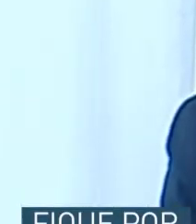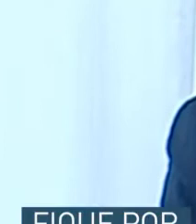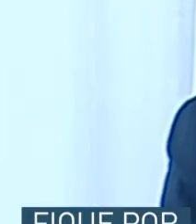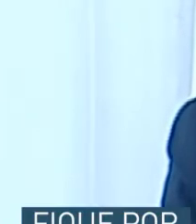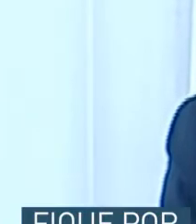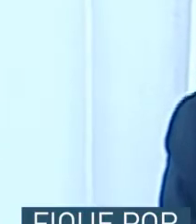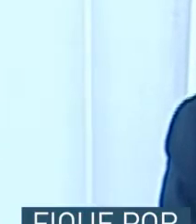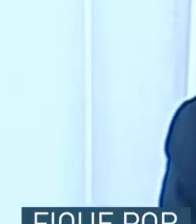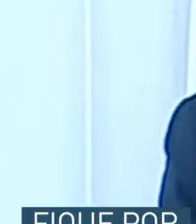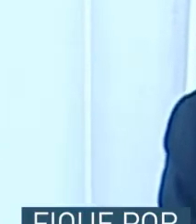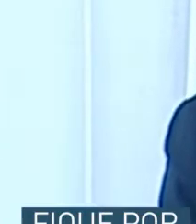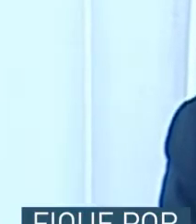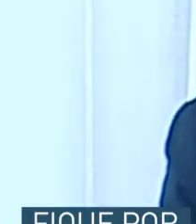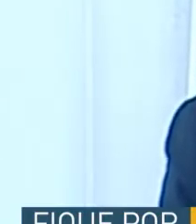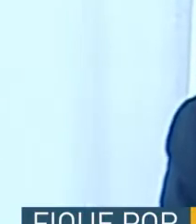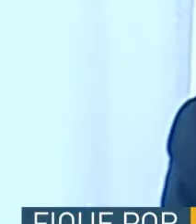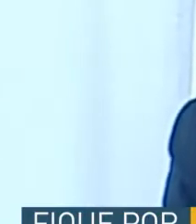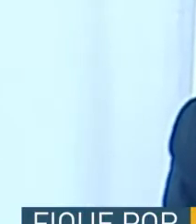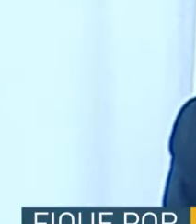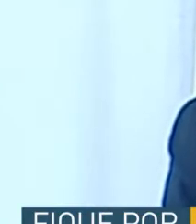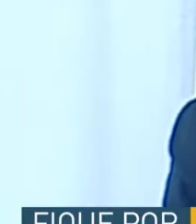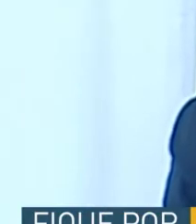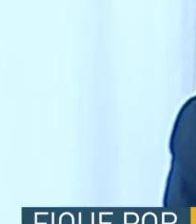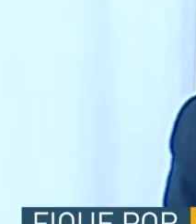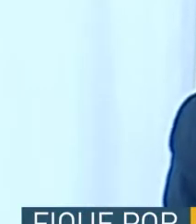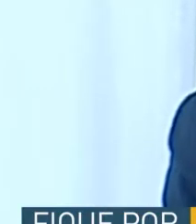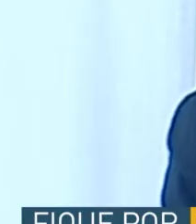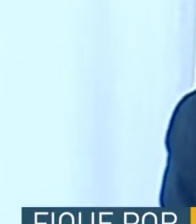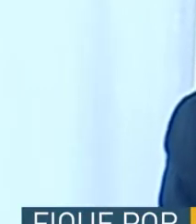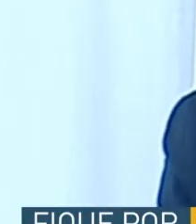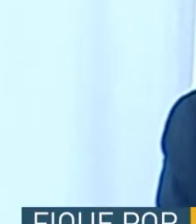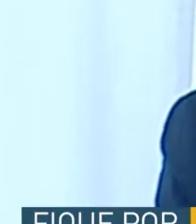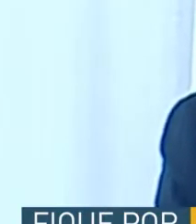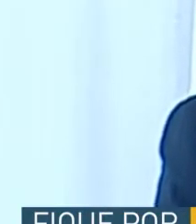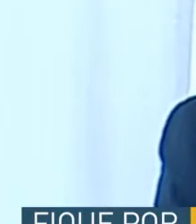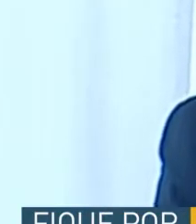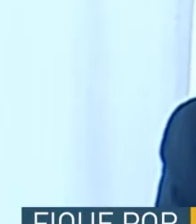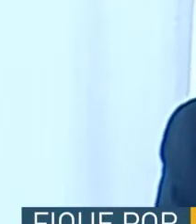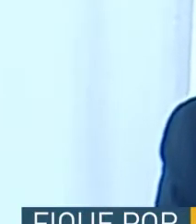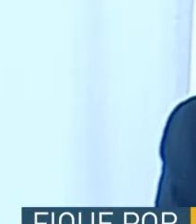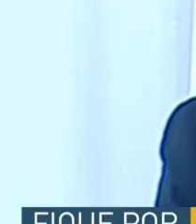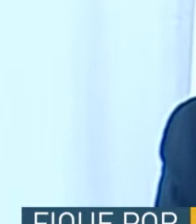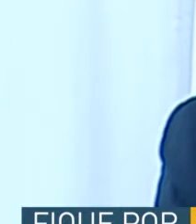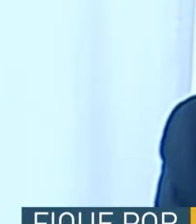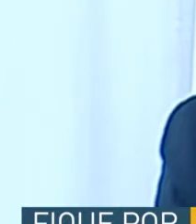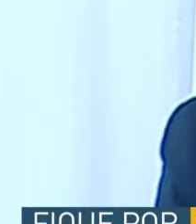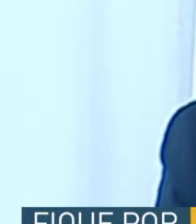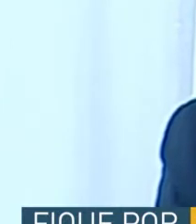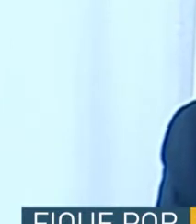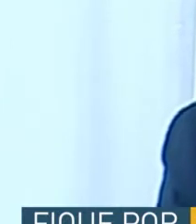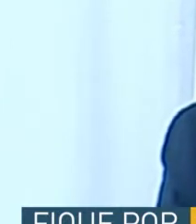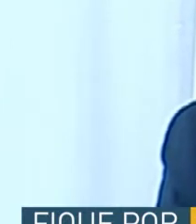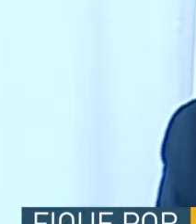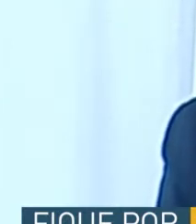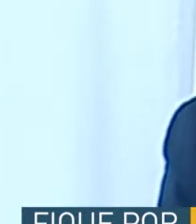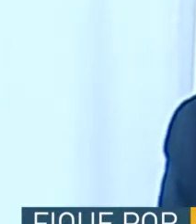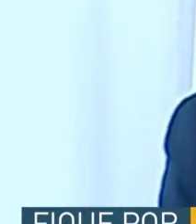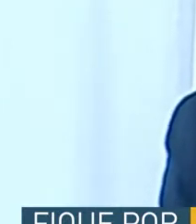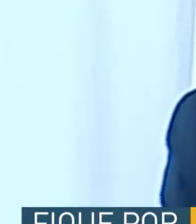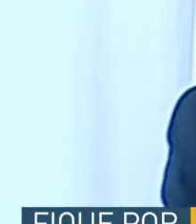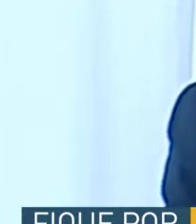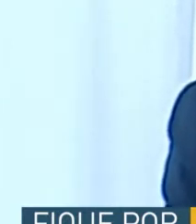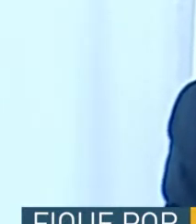a Embraer para abrir negociações. No nosso entendimento, essas negociações são